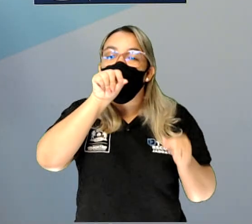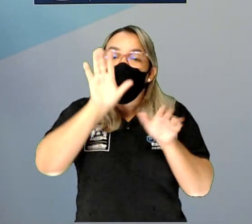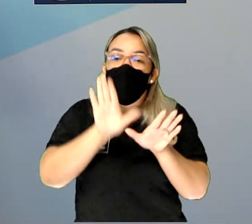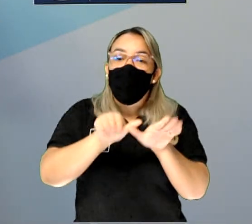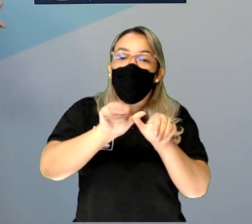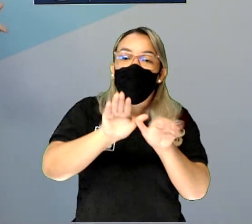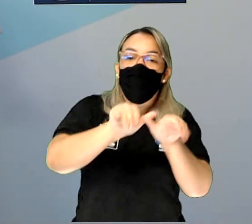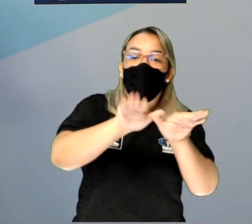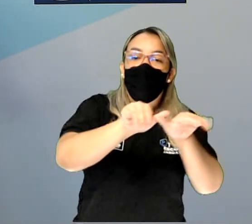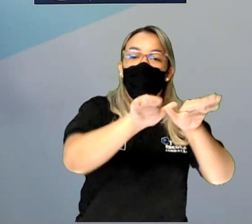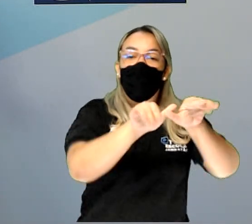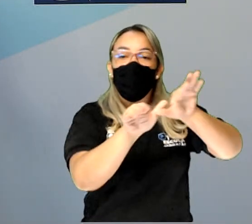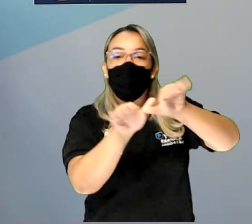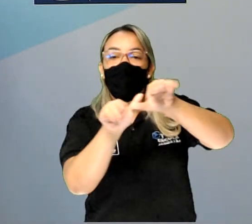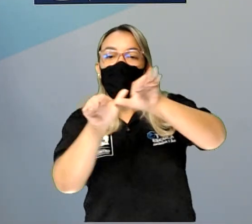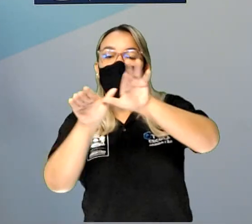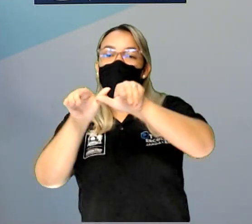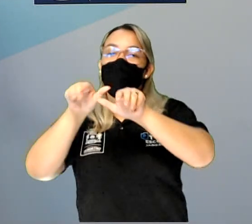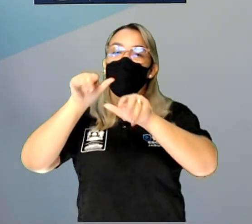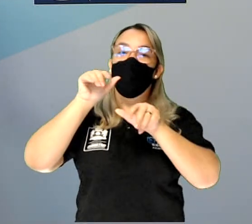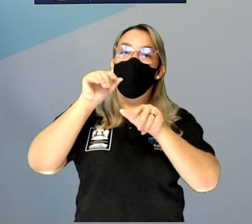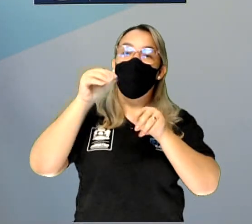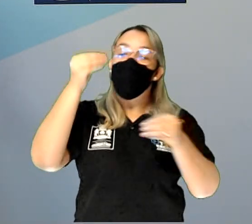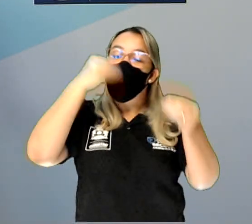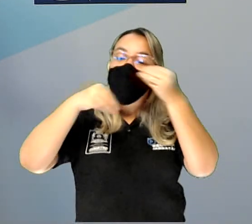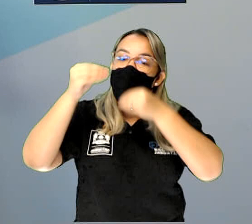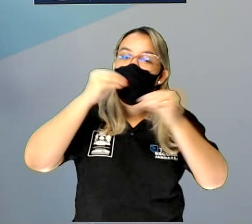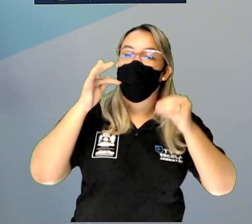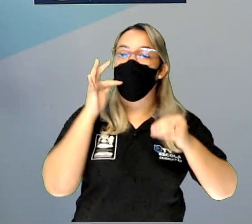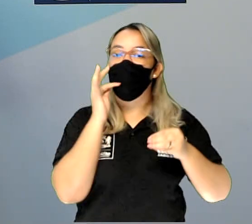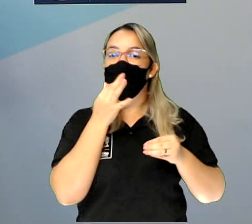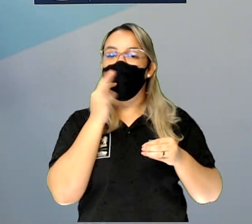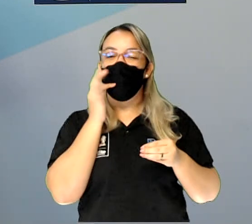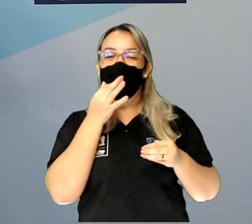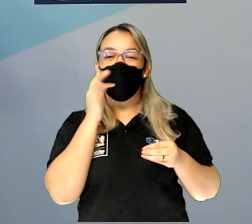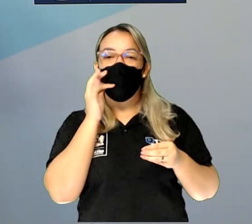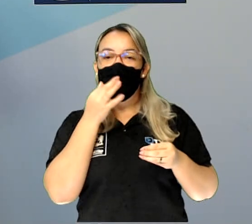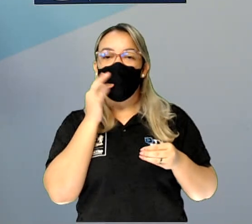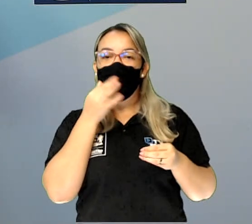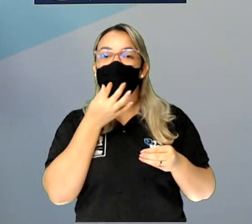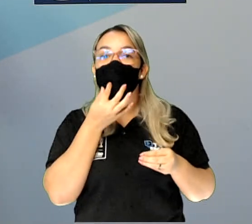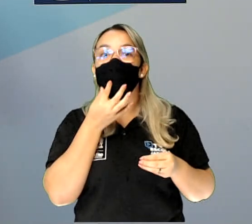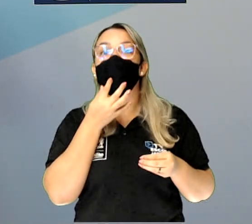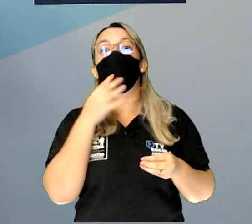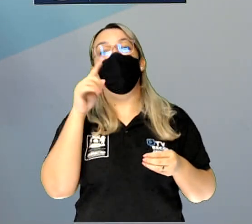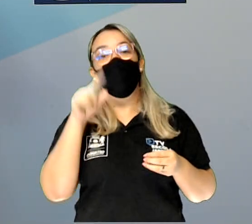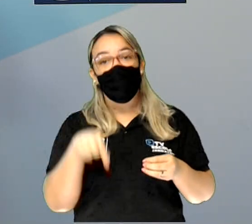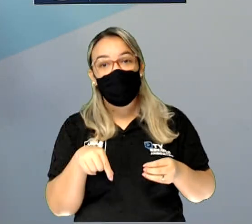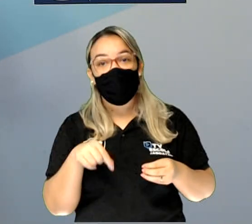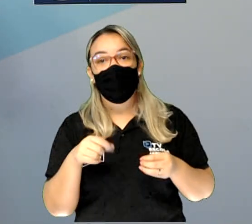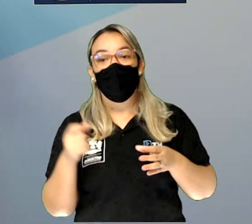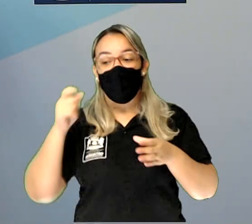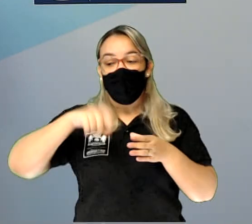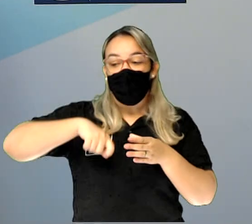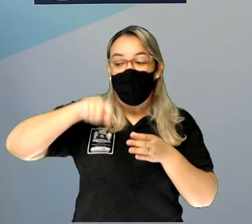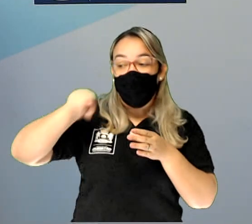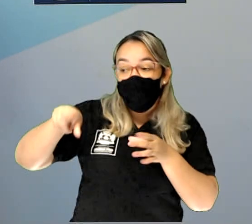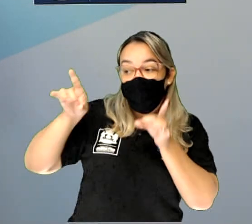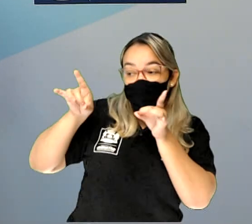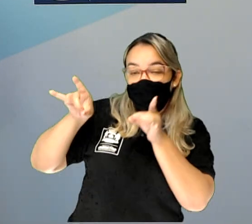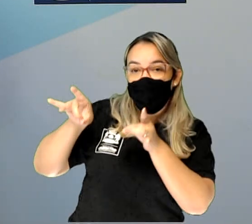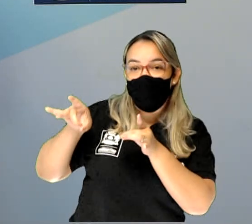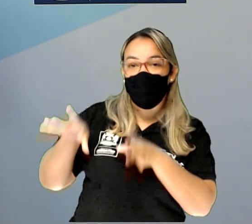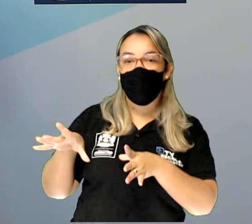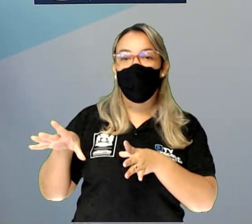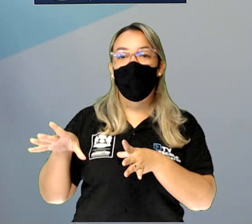que adoram comer sementes, frutos, eles são excelentes em fazer a dispersão das sementes,